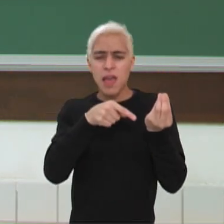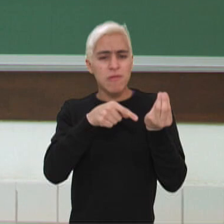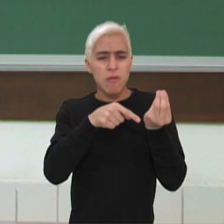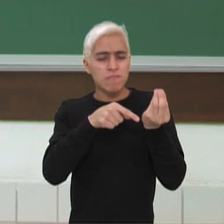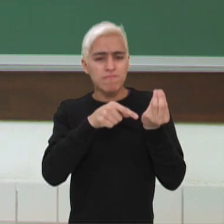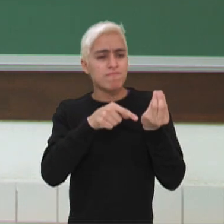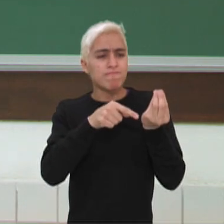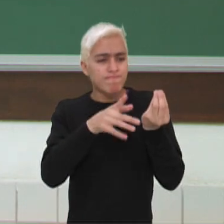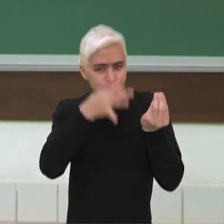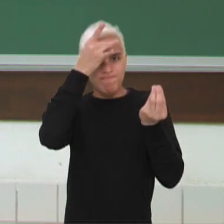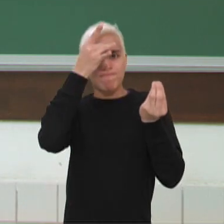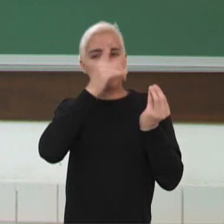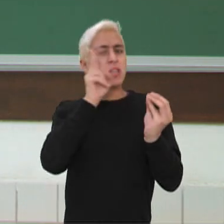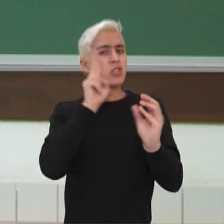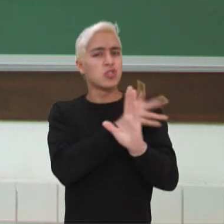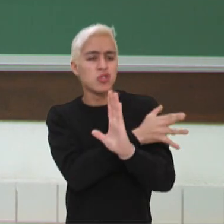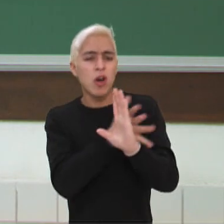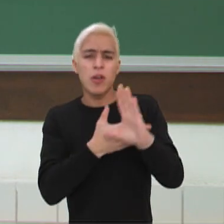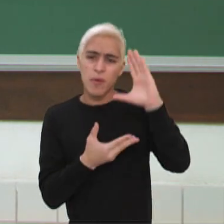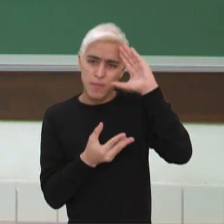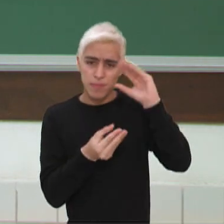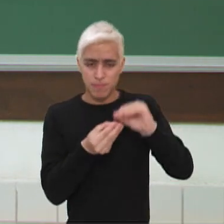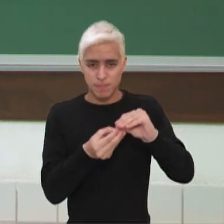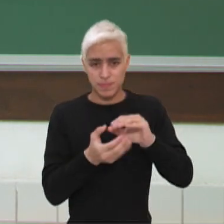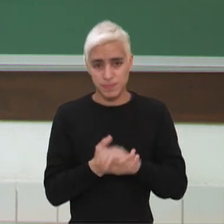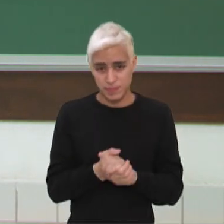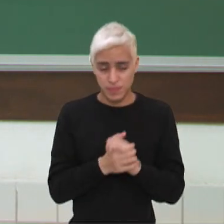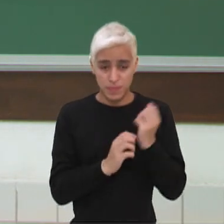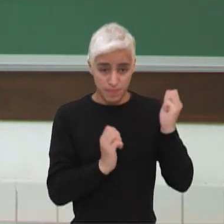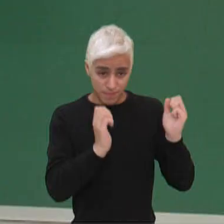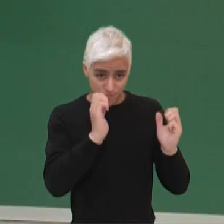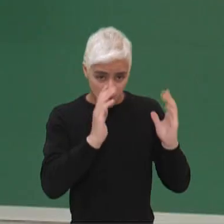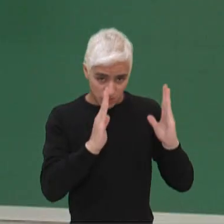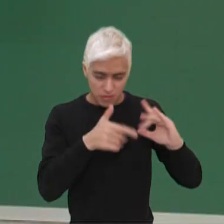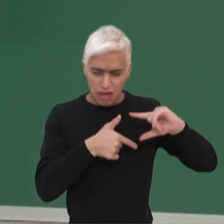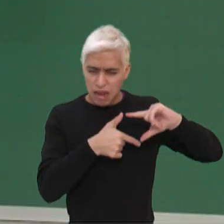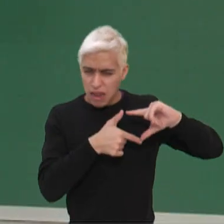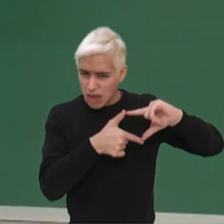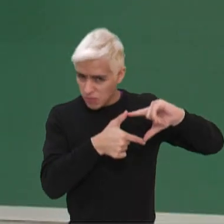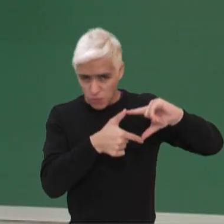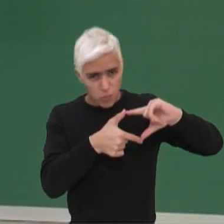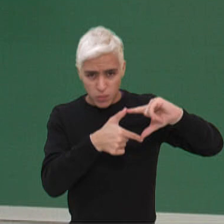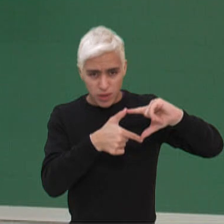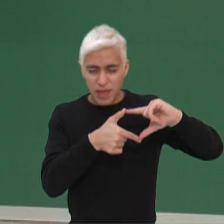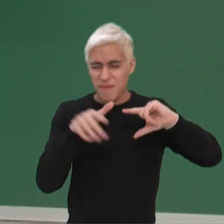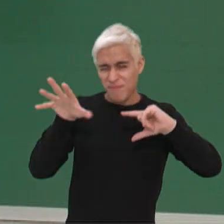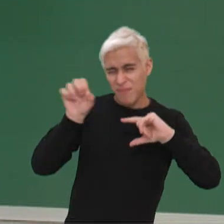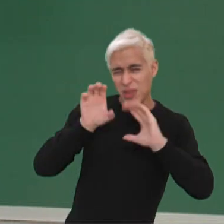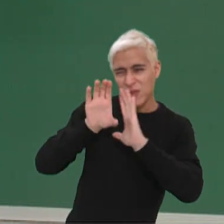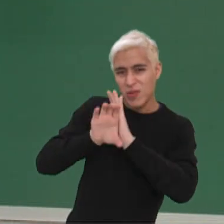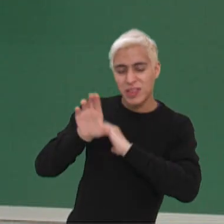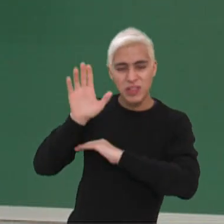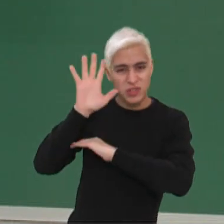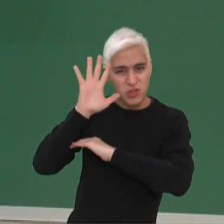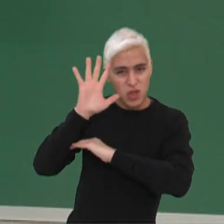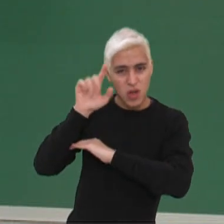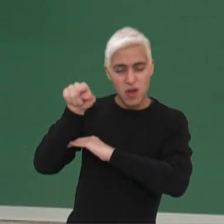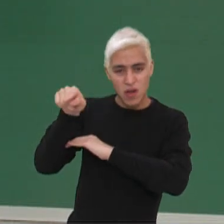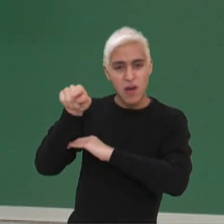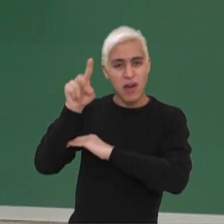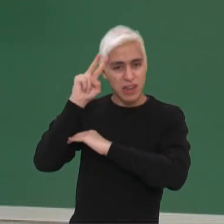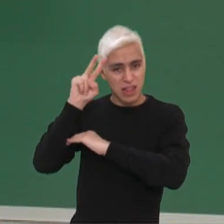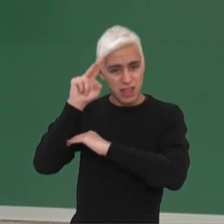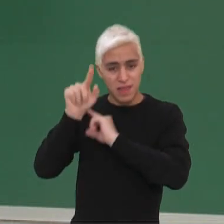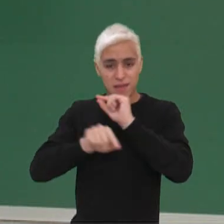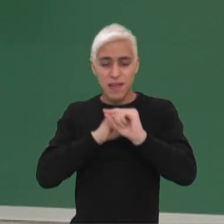histórica, ok? Vamos lá. No período clássico, é importante a gente dizer, então pegando um pouquinho aqui de história, que ele é marcado